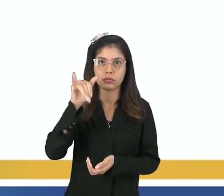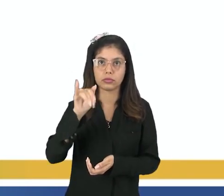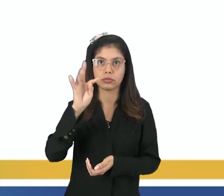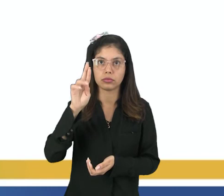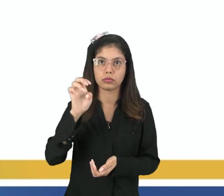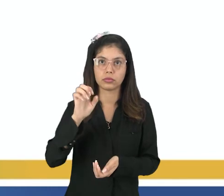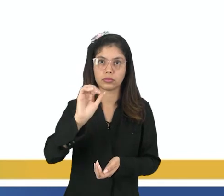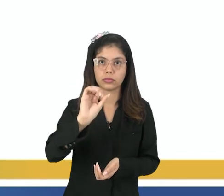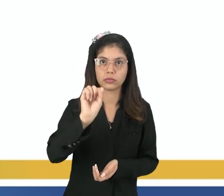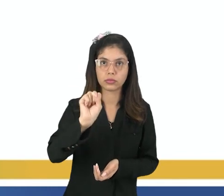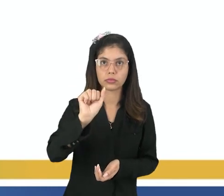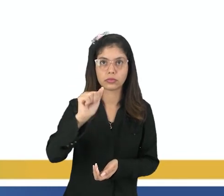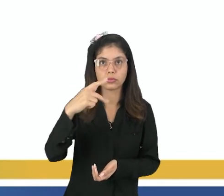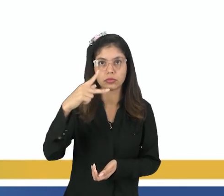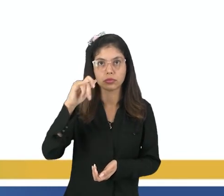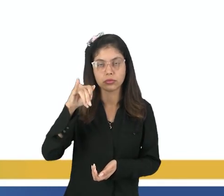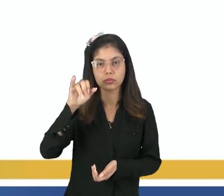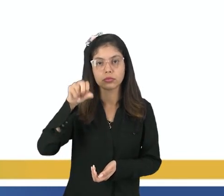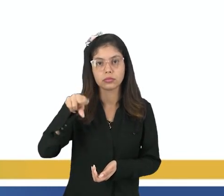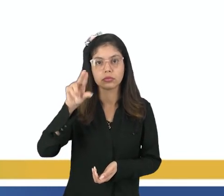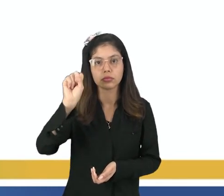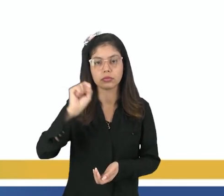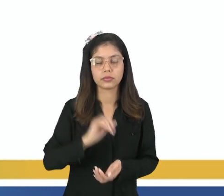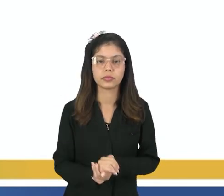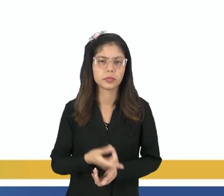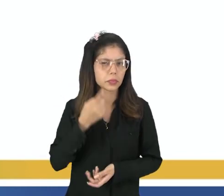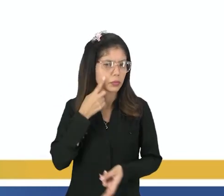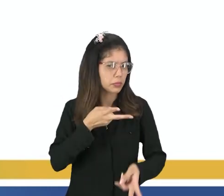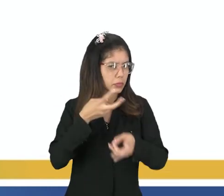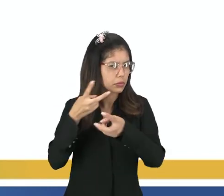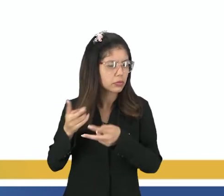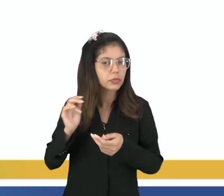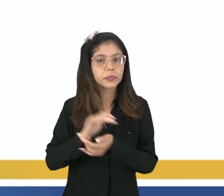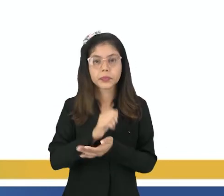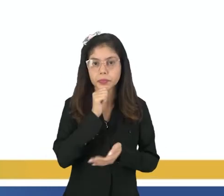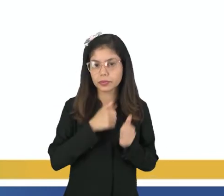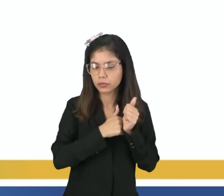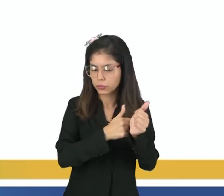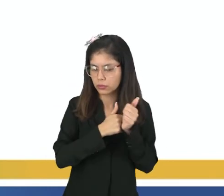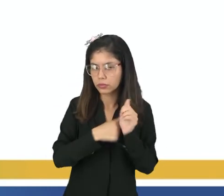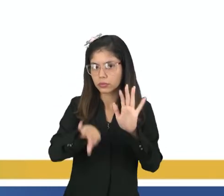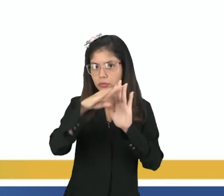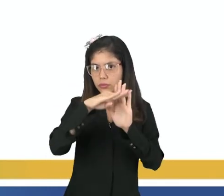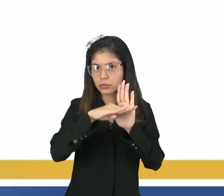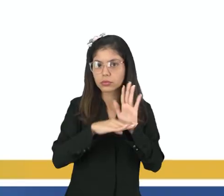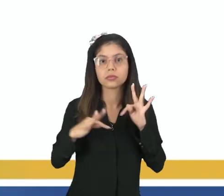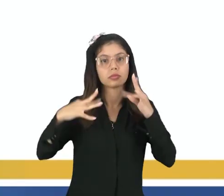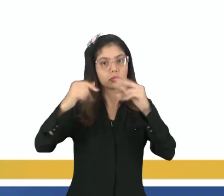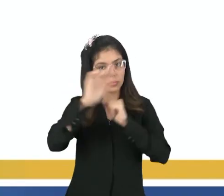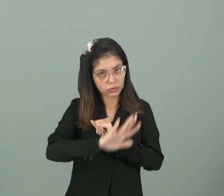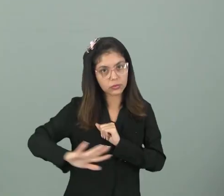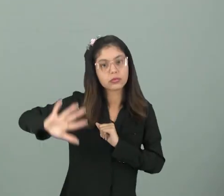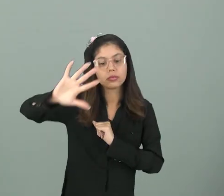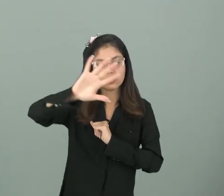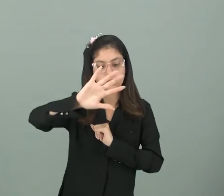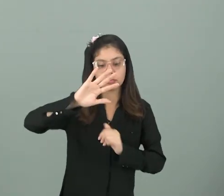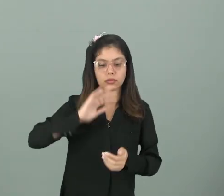homem Homo sapiens, tá? Então percebam aí que a gente seguiu, todas